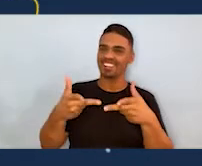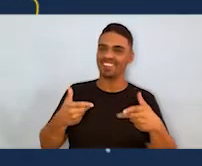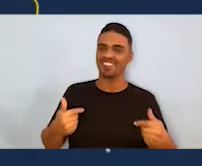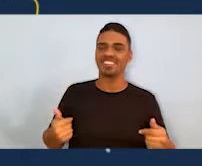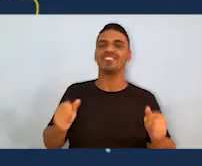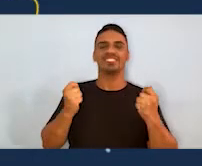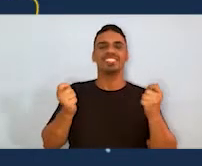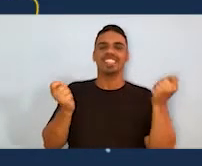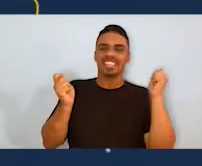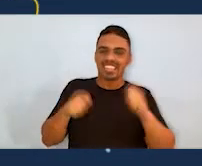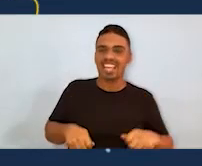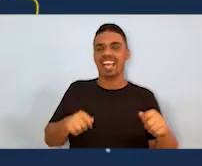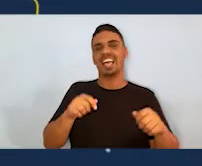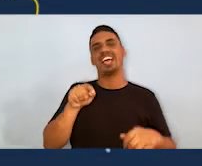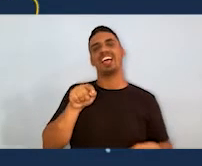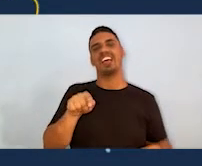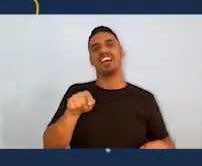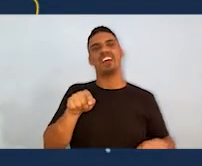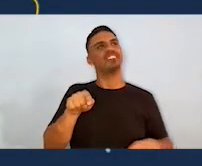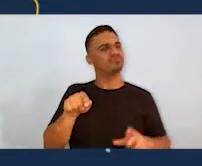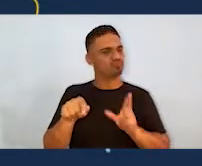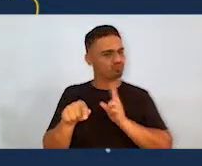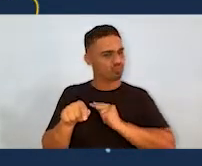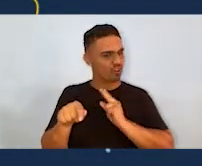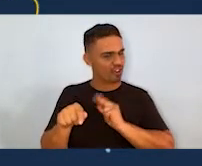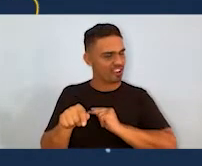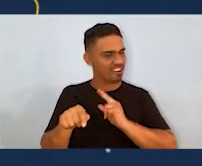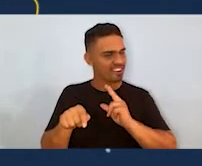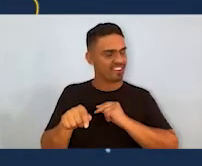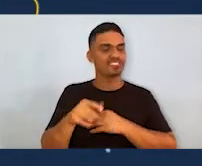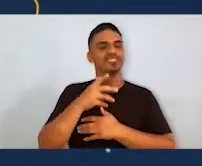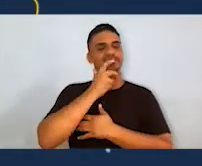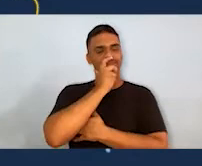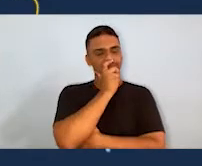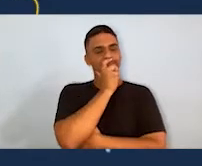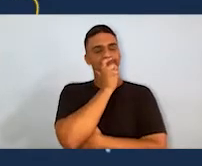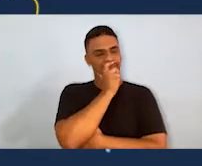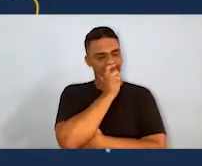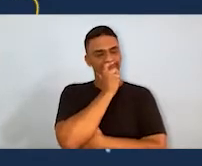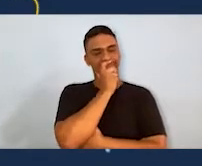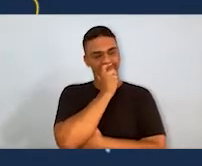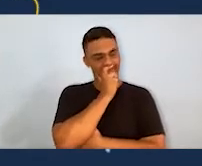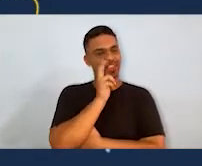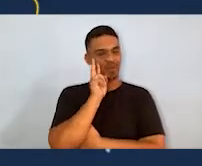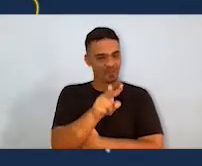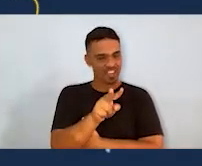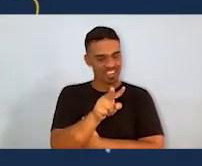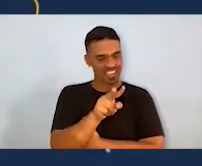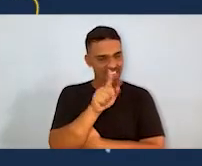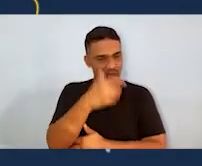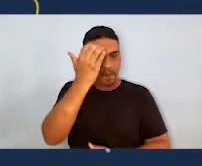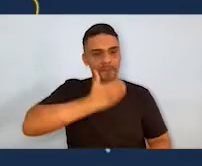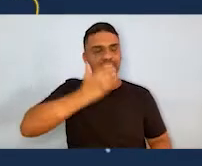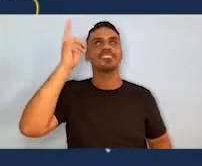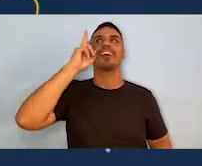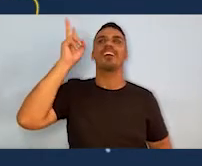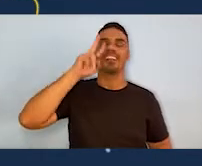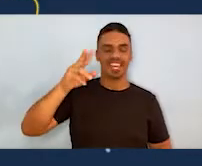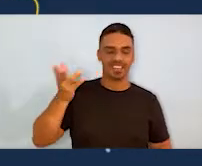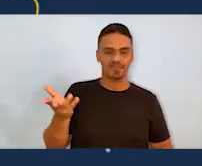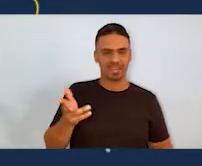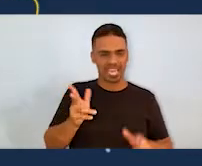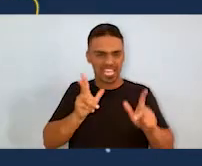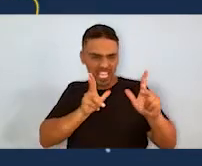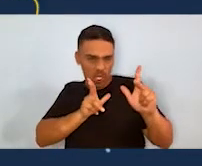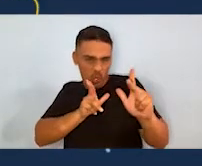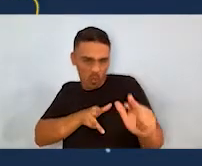consegue palpar, você consegue dizer, cara, nossa, isso eu consigo olhar e lembrar que isso é uma maçã.